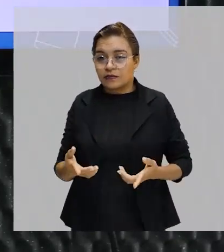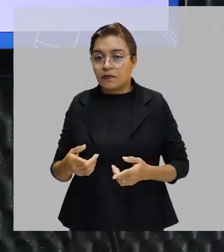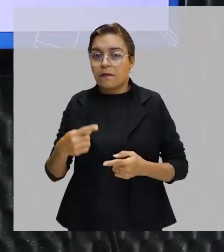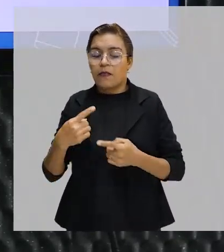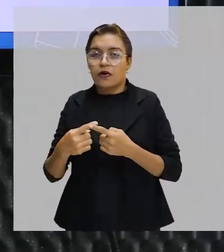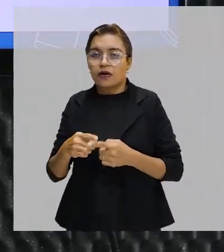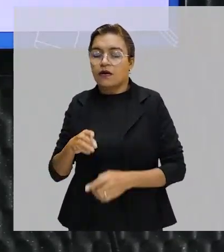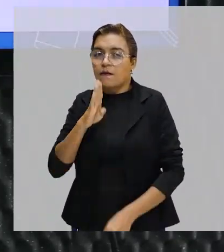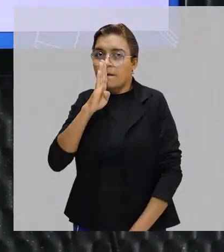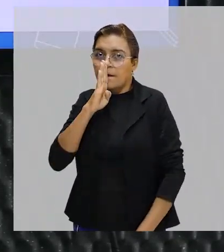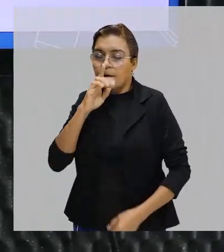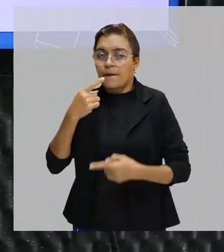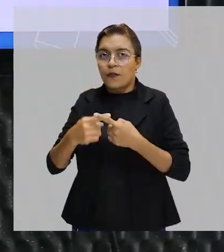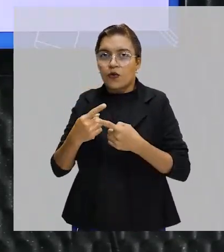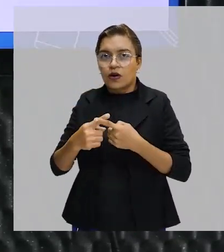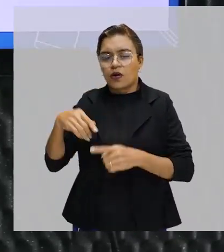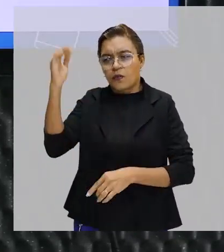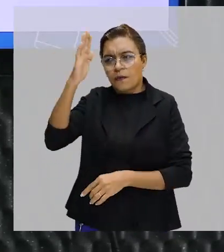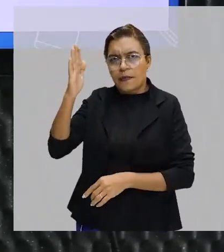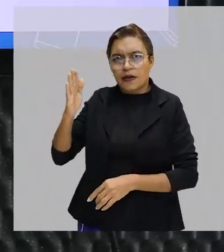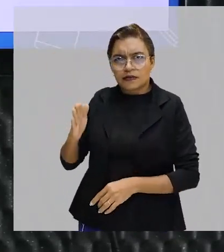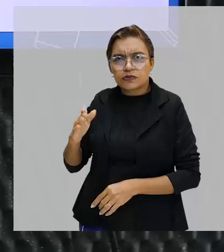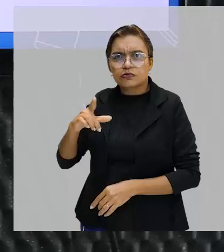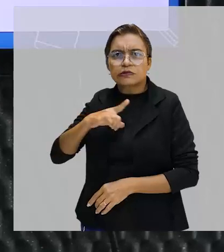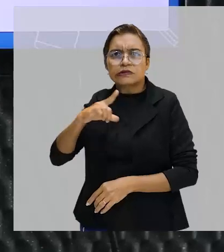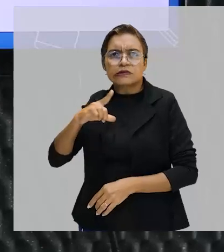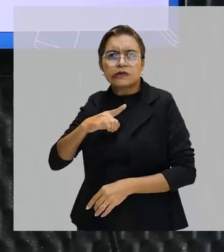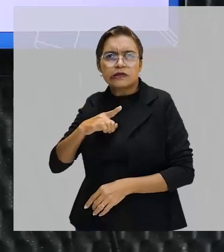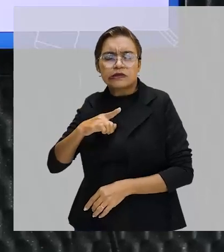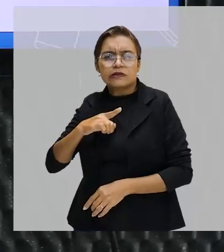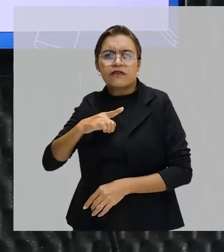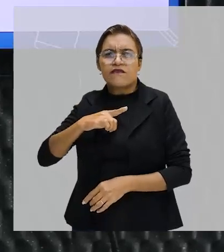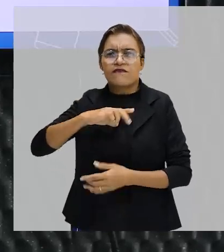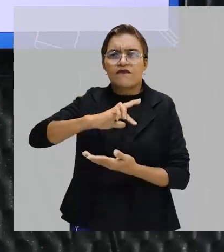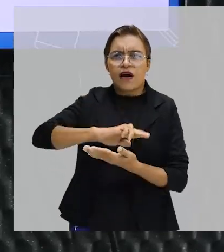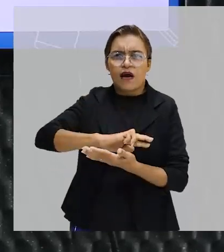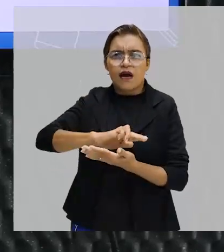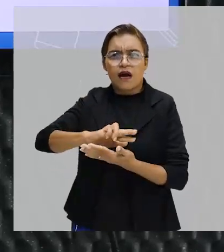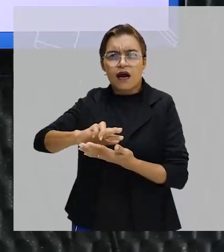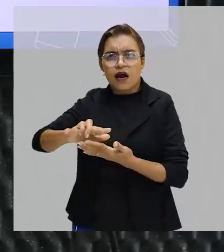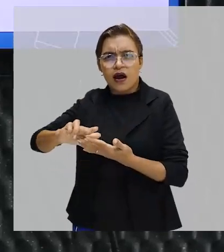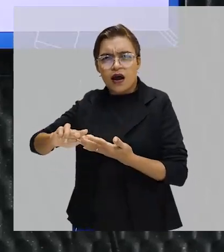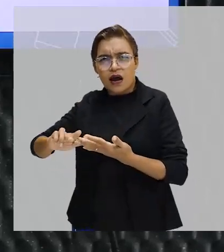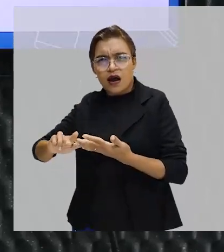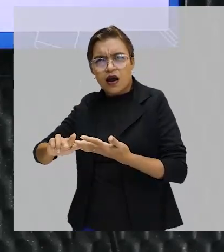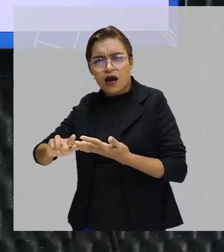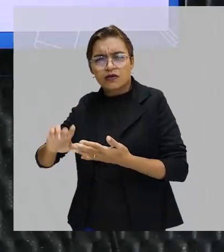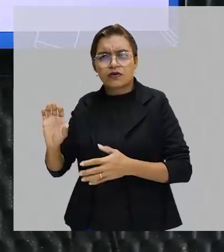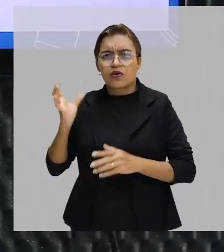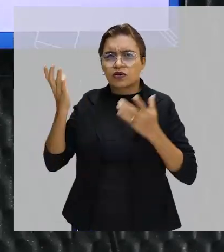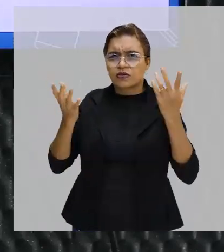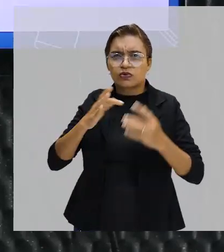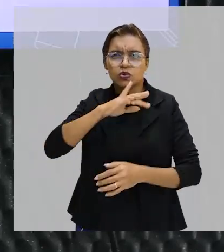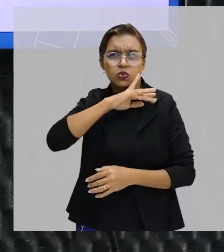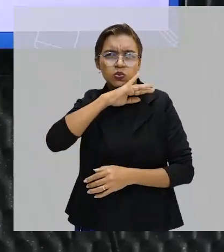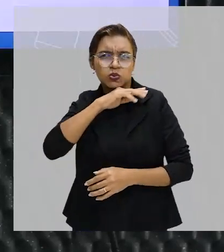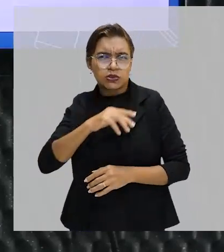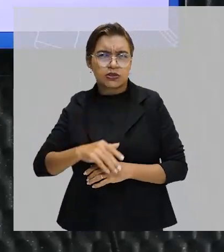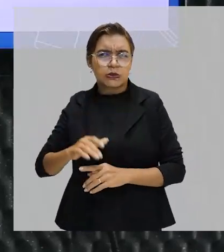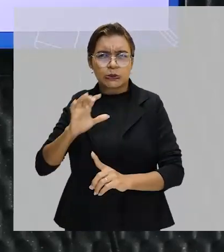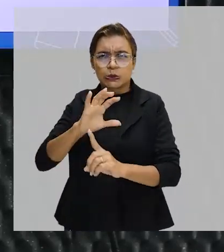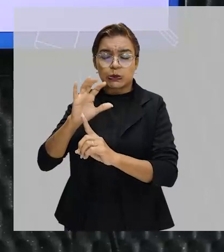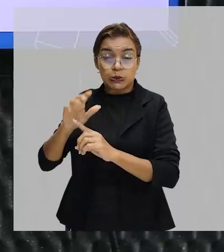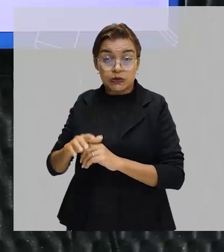país naquele momento histórico. Então, ele não podia falar de forma expressa, cálice, né, utilizando o